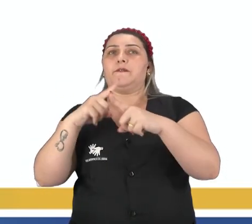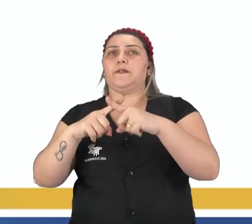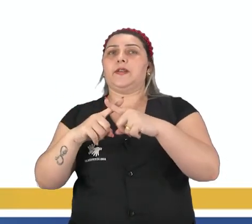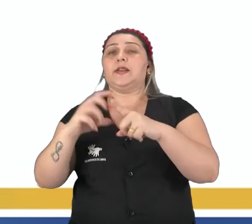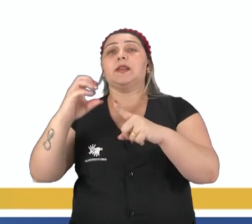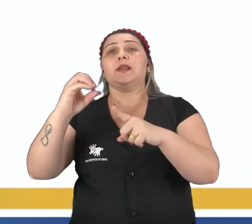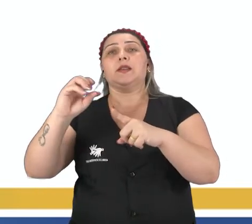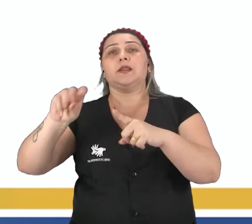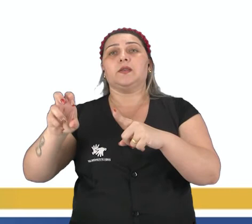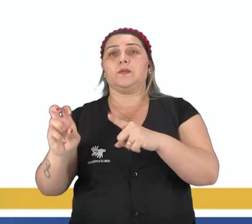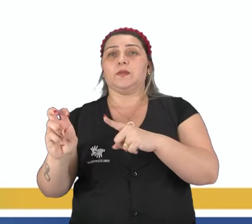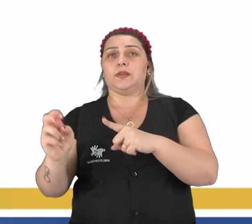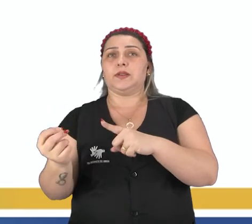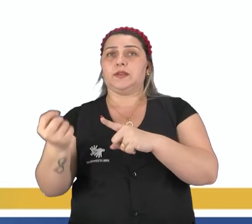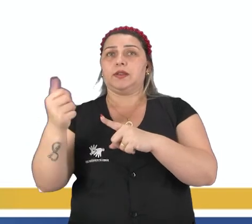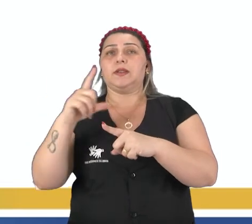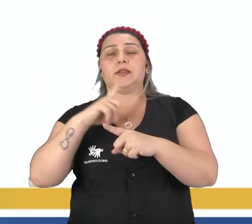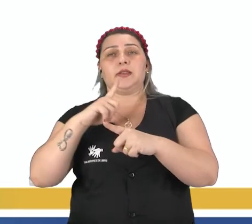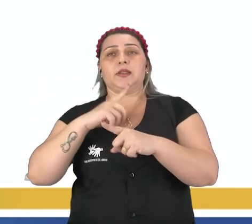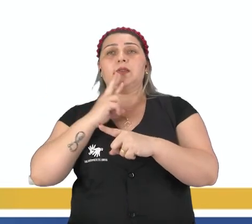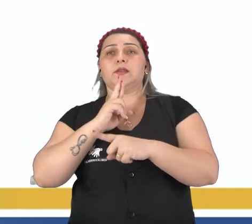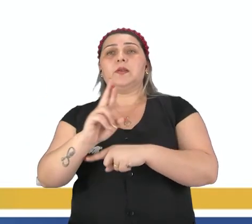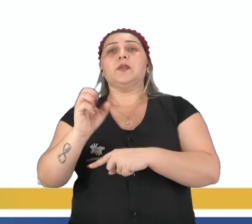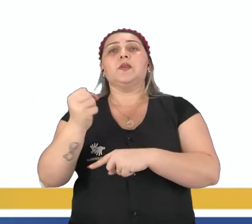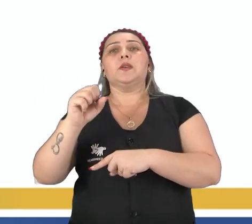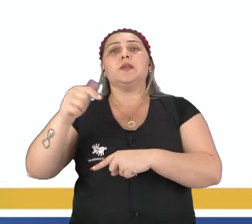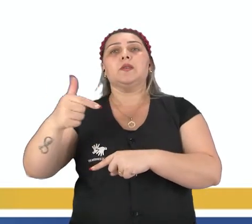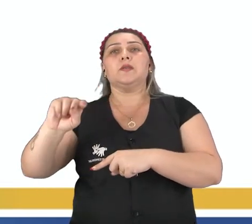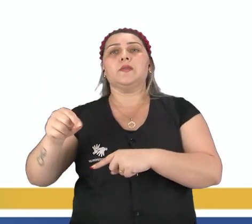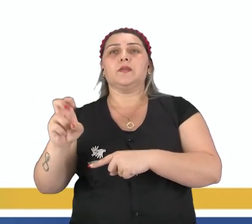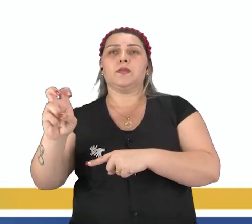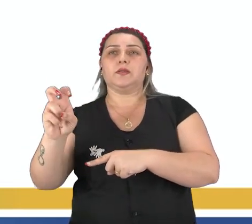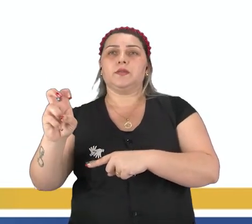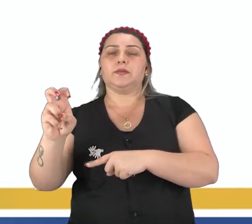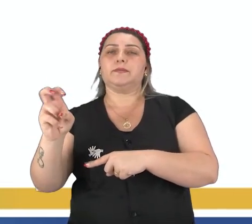vezes 50 centavos. Nós vamos ter o resultado de R$